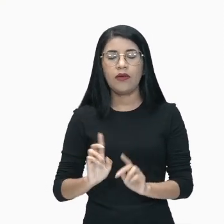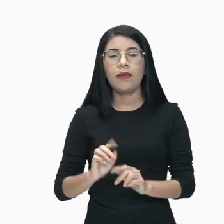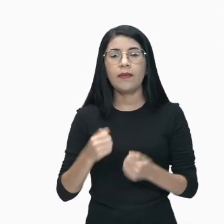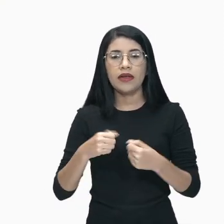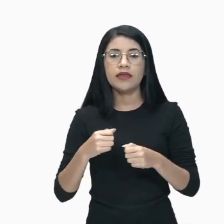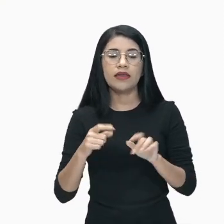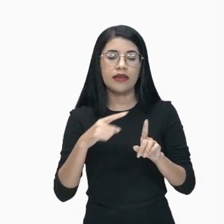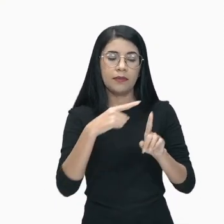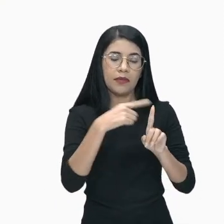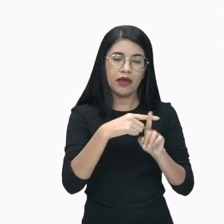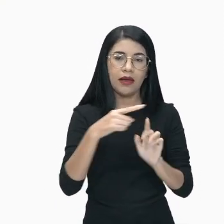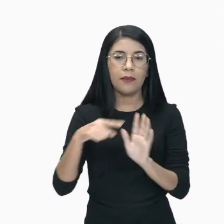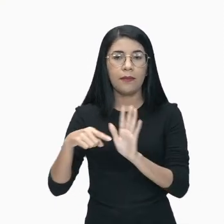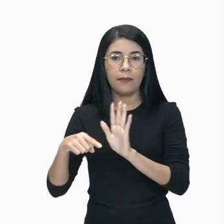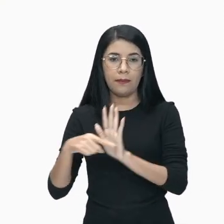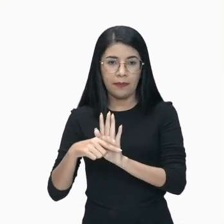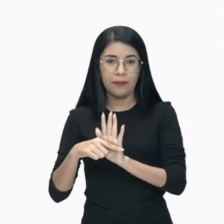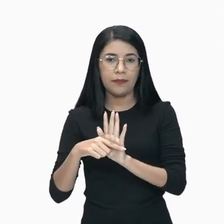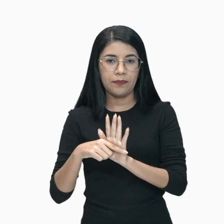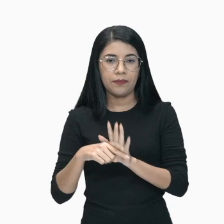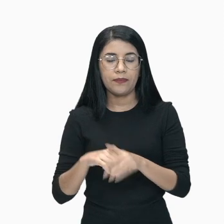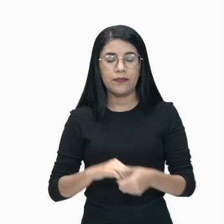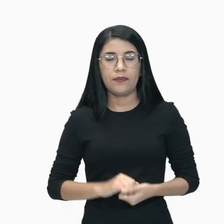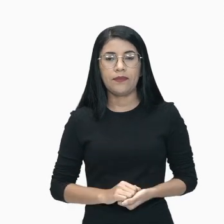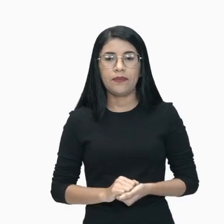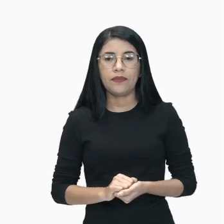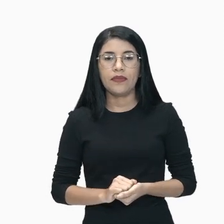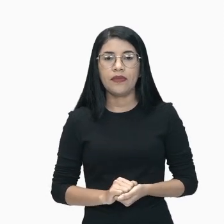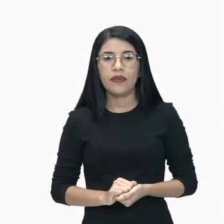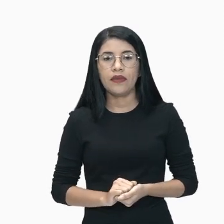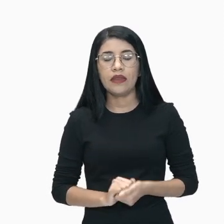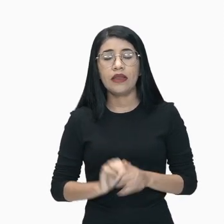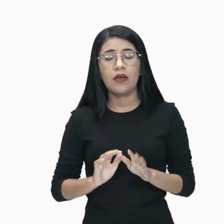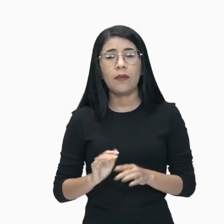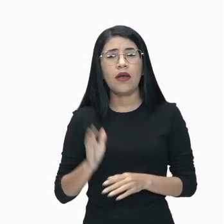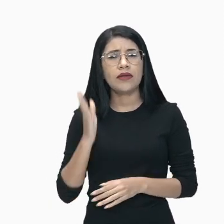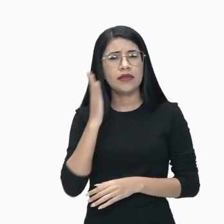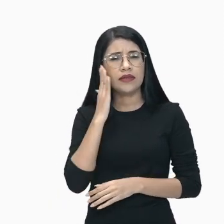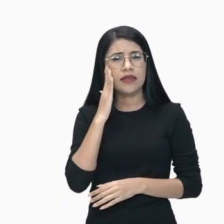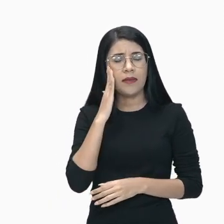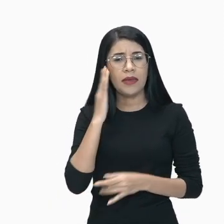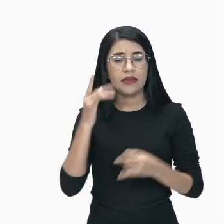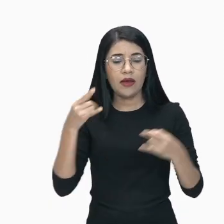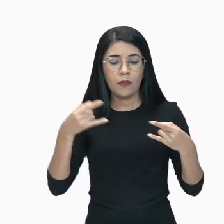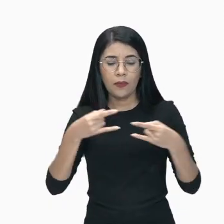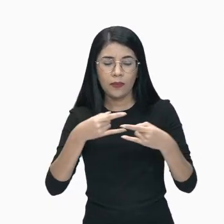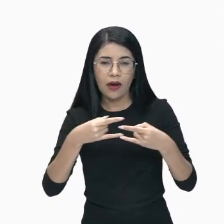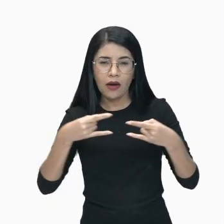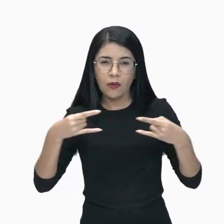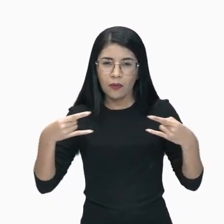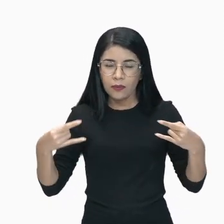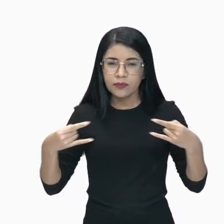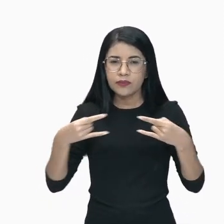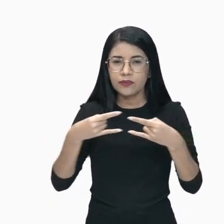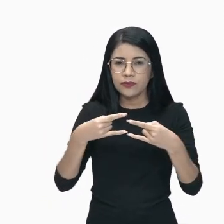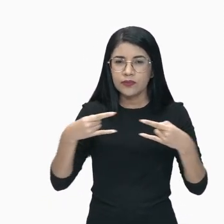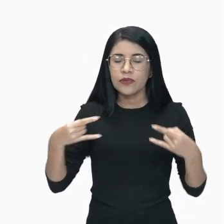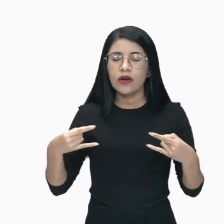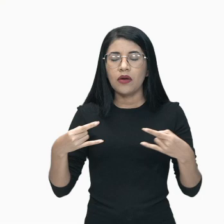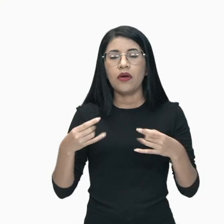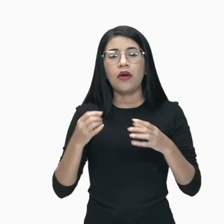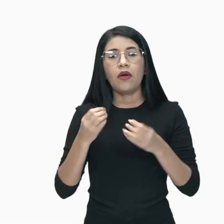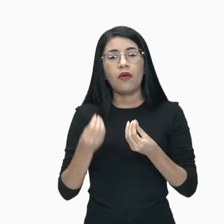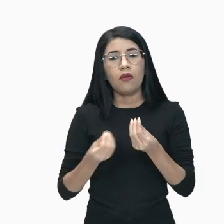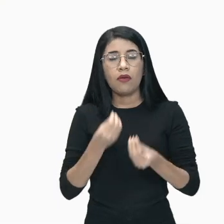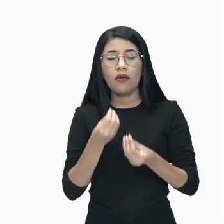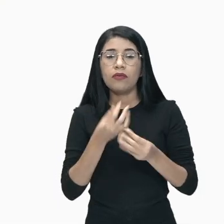duas forças, uma numa carga e outra na outra. Para me saber se é de atração ou de repulsão, eu posso, uma das maneiras